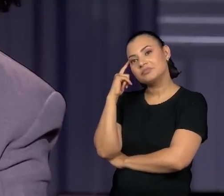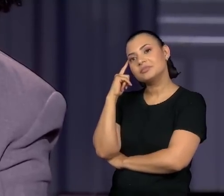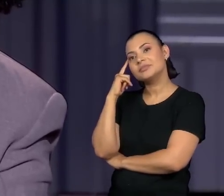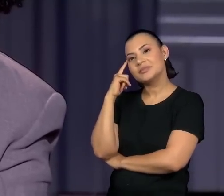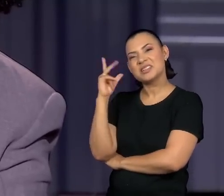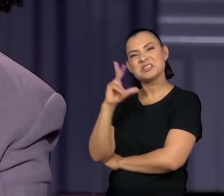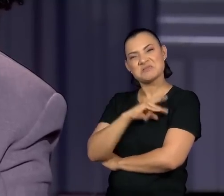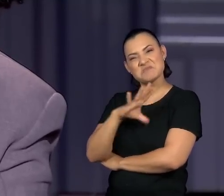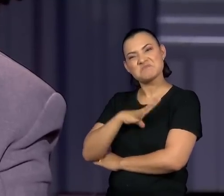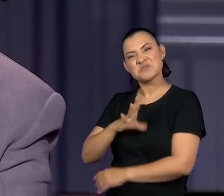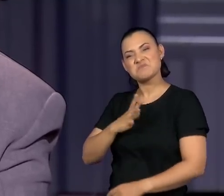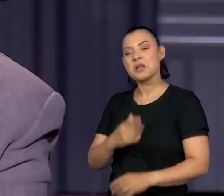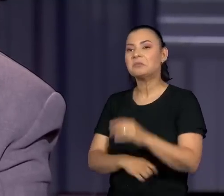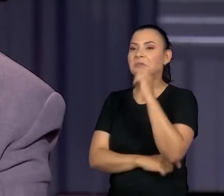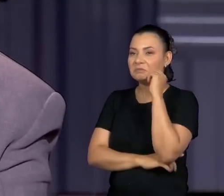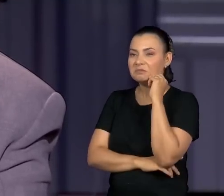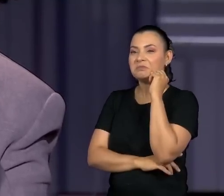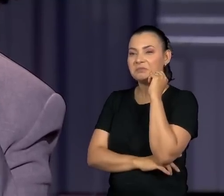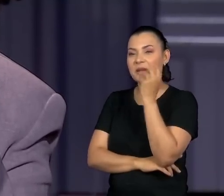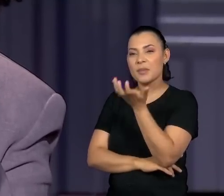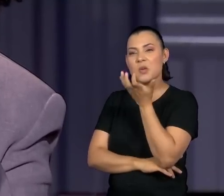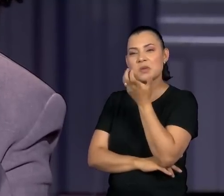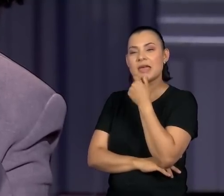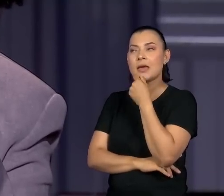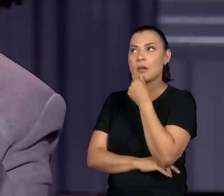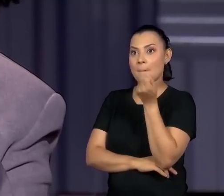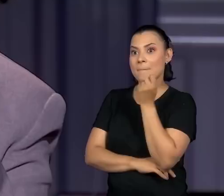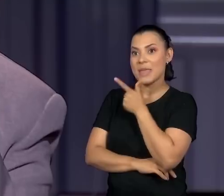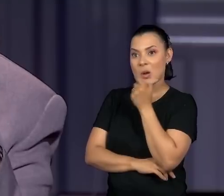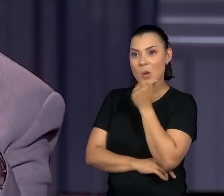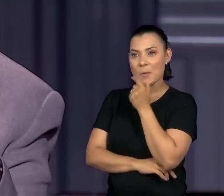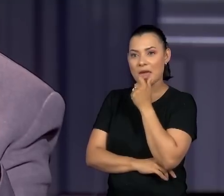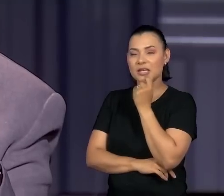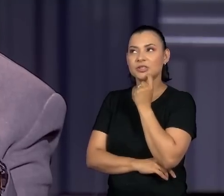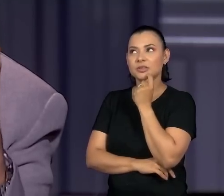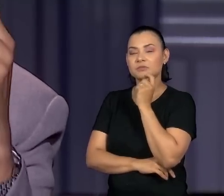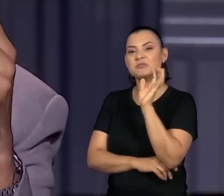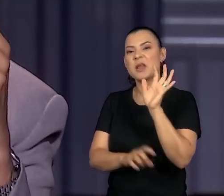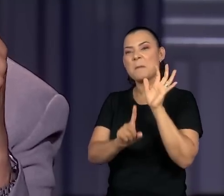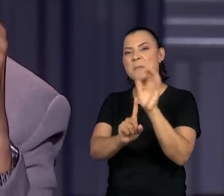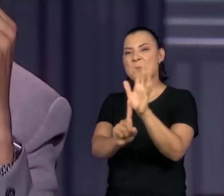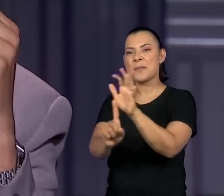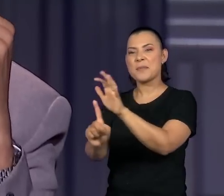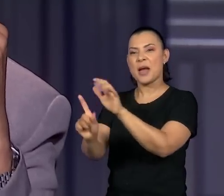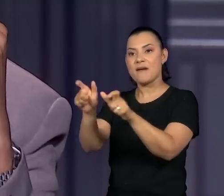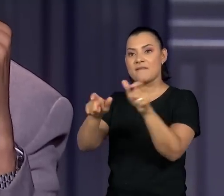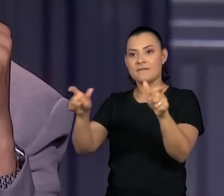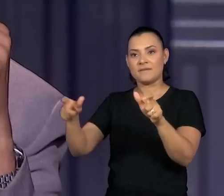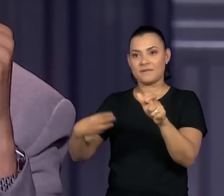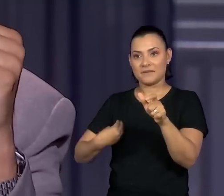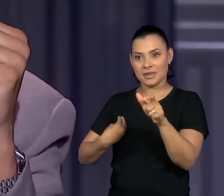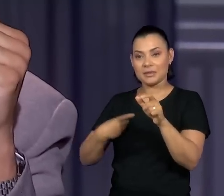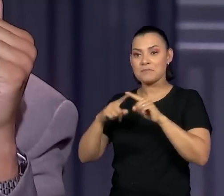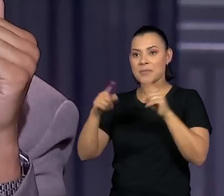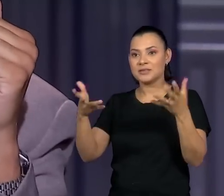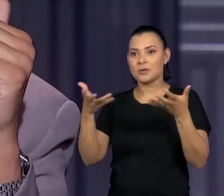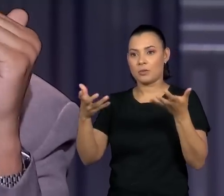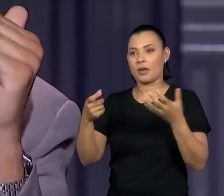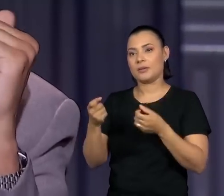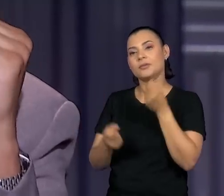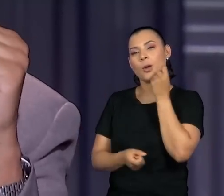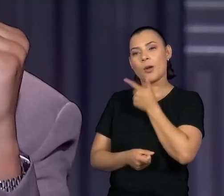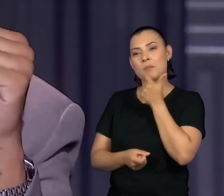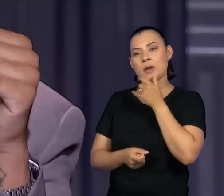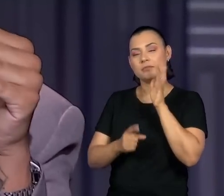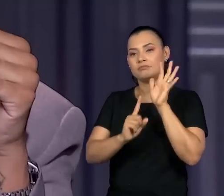muito ousado isso, mas assim, eu quero que a minha comédia, ela já impacta certas vidas, mas eu quero que a minha comédia impacte um